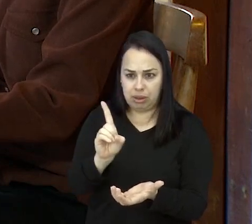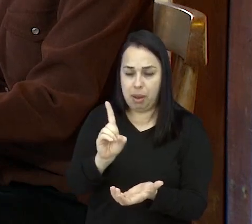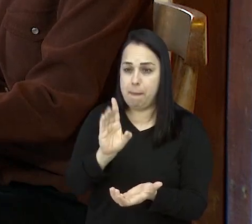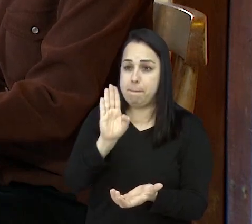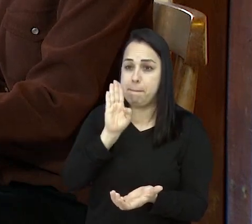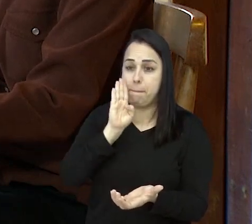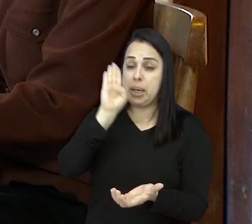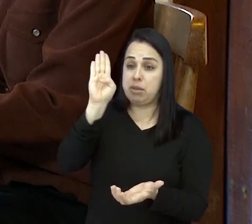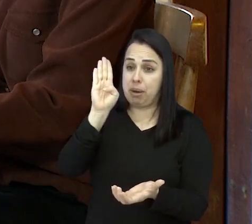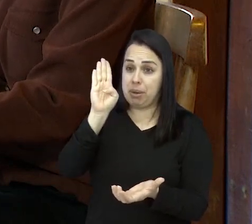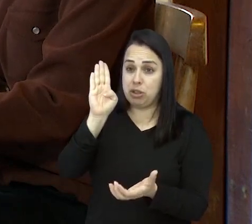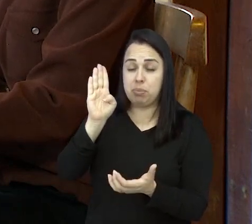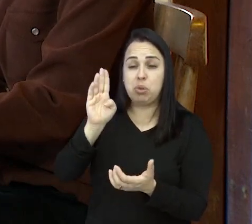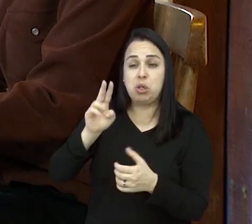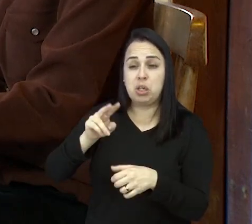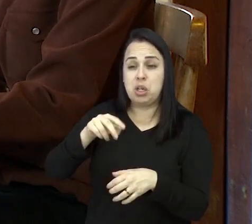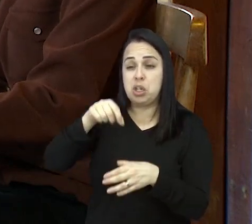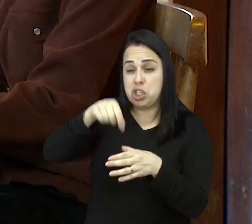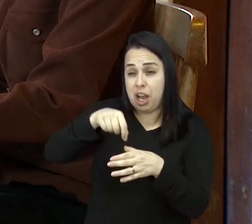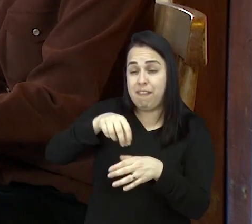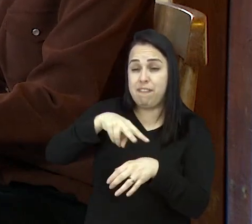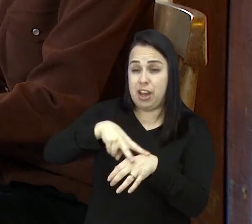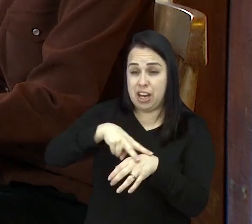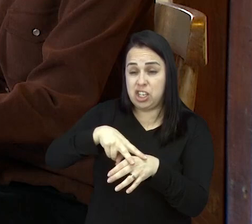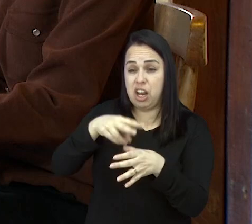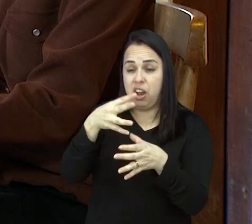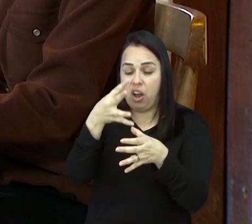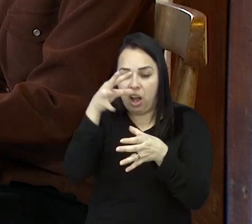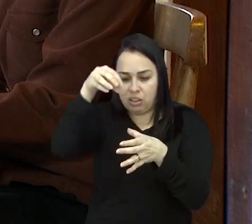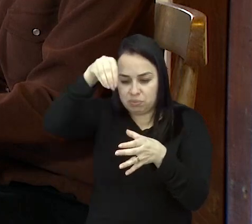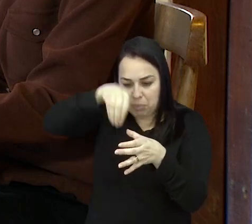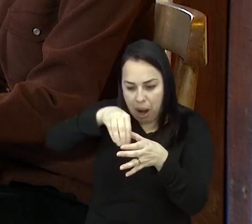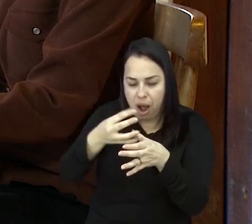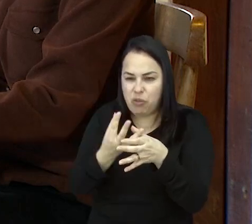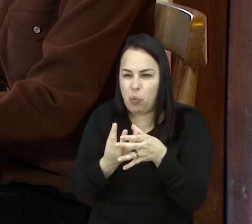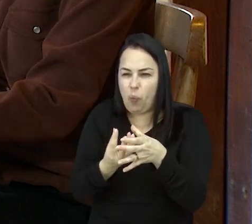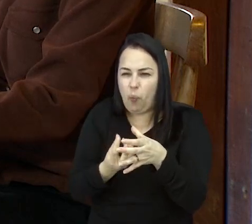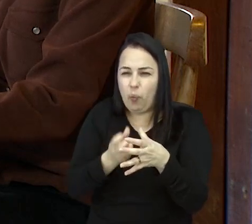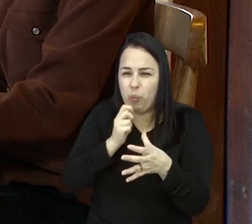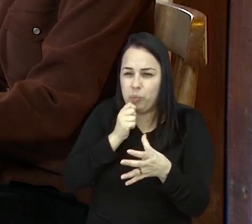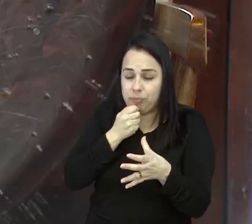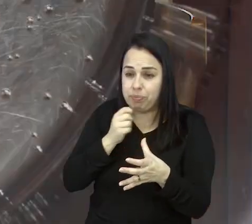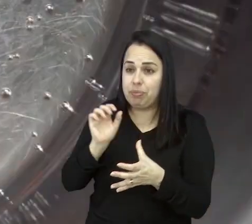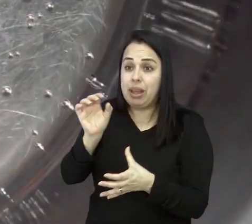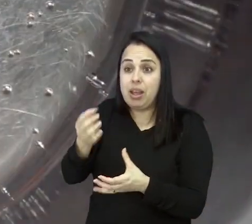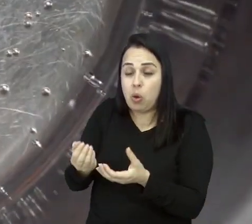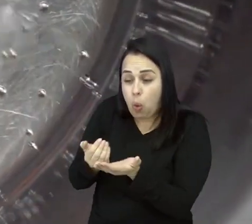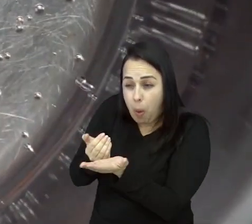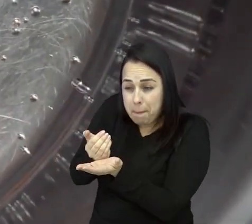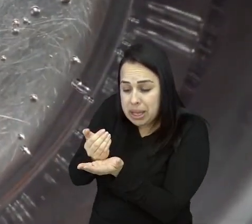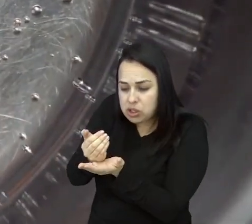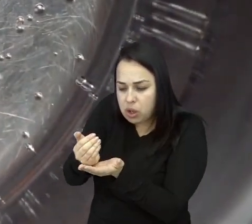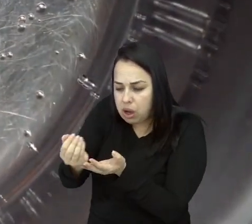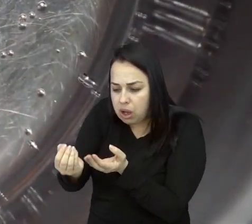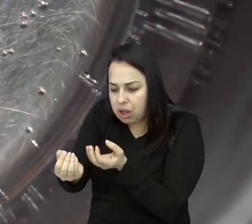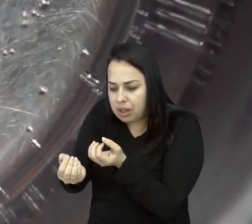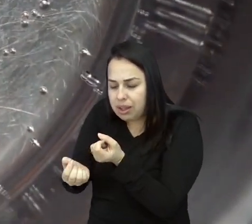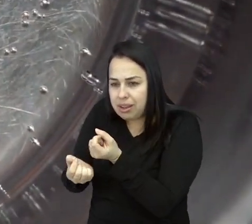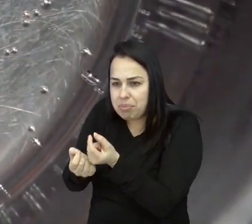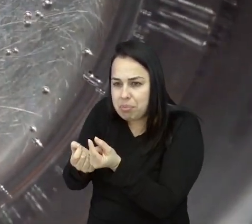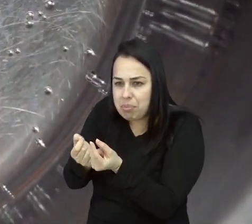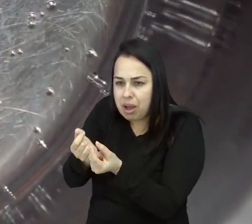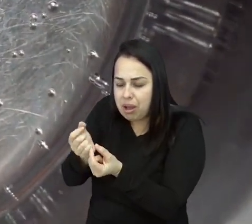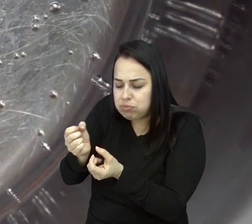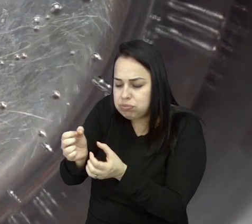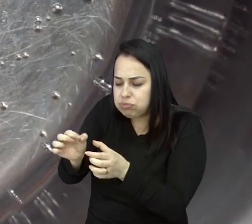recomendada para o chá, principalmente para o chá verde, porque amarga. Então é recomendado assim, ter a regra das bolinhas, que são as primeiras